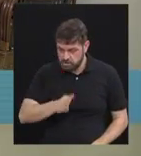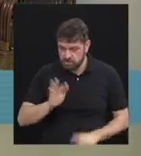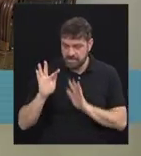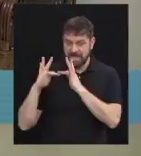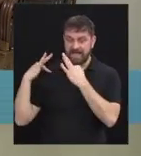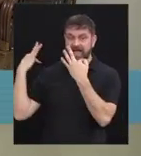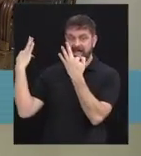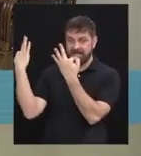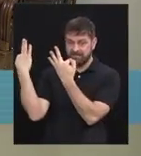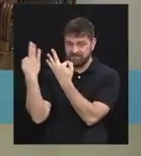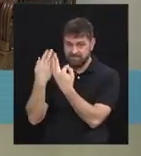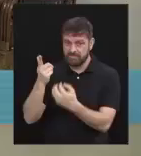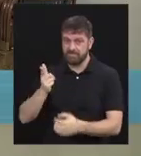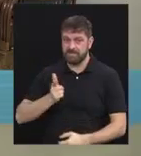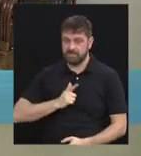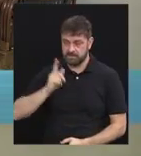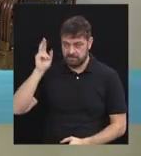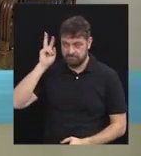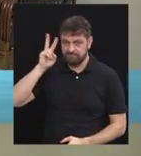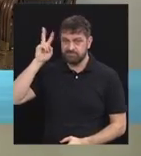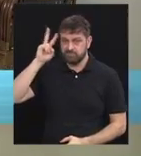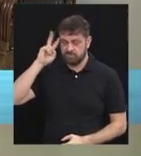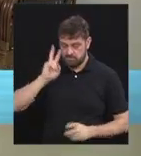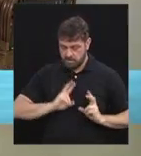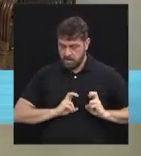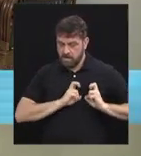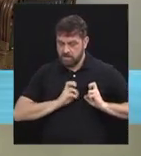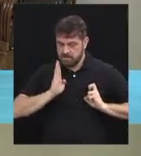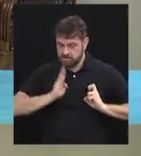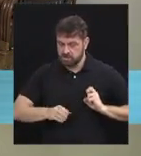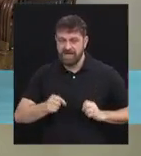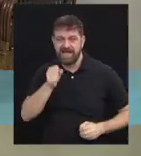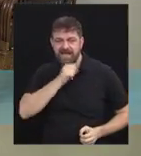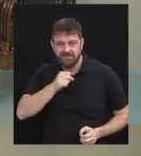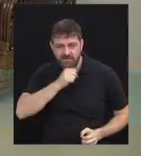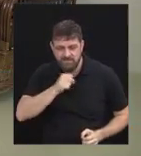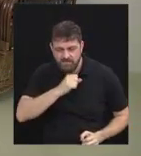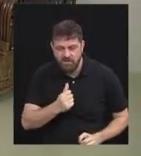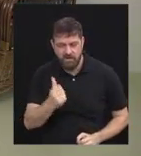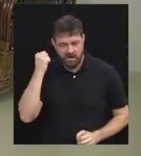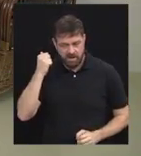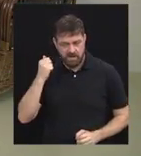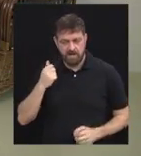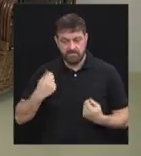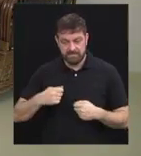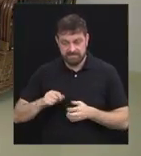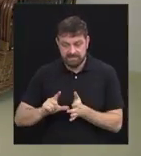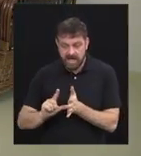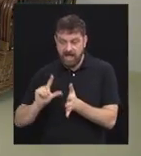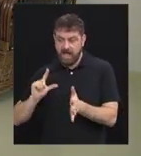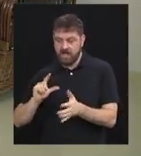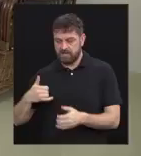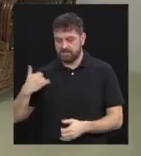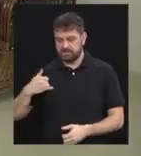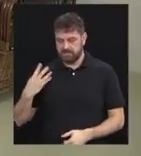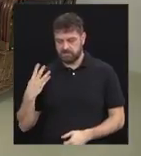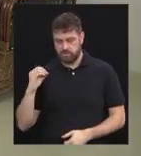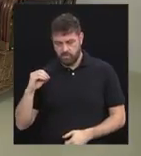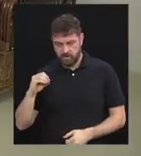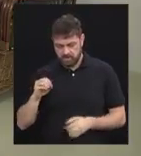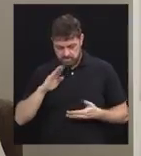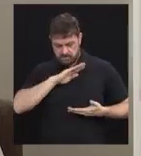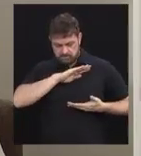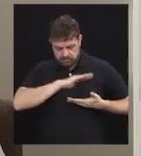história de tumor familiar na mama devem começar um pouco mais cedo, com 40 anos. É muito